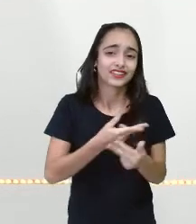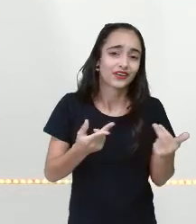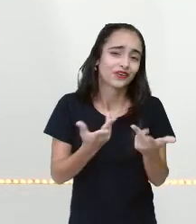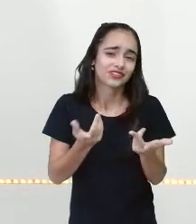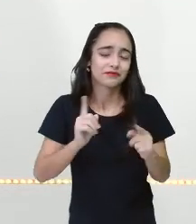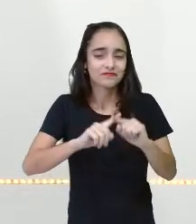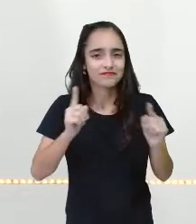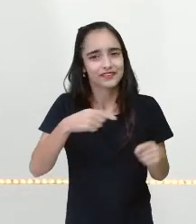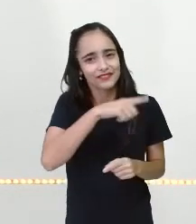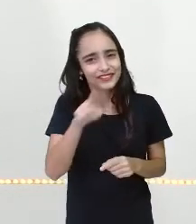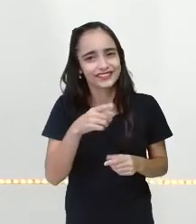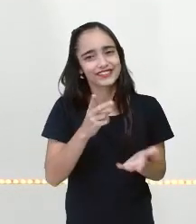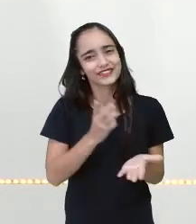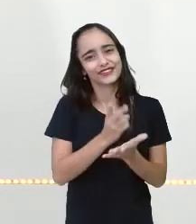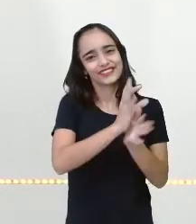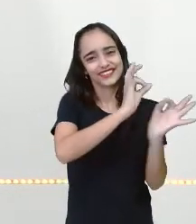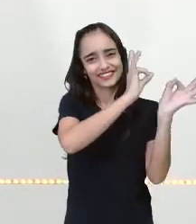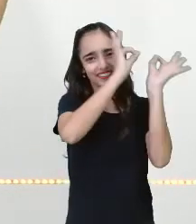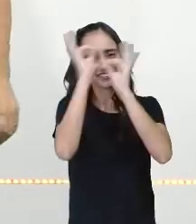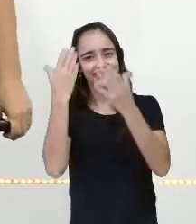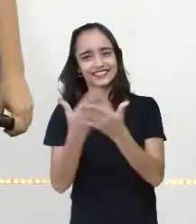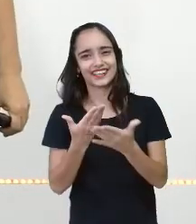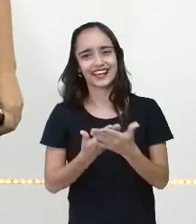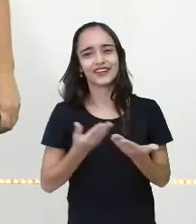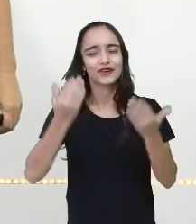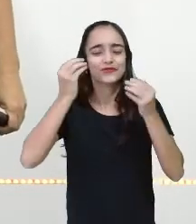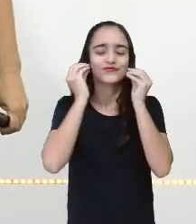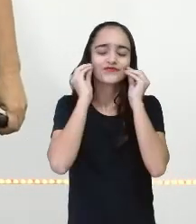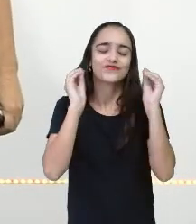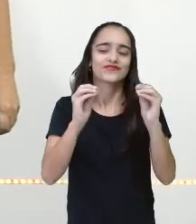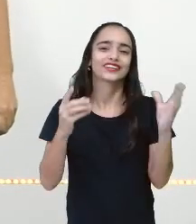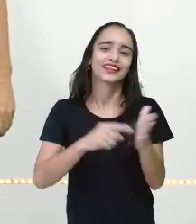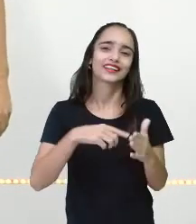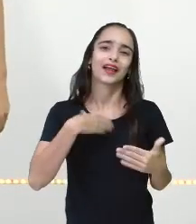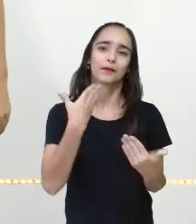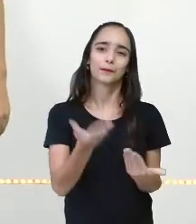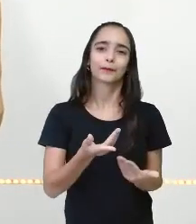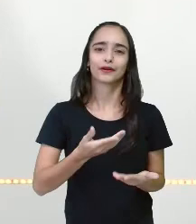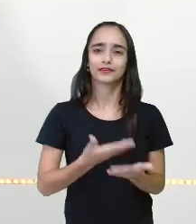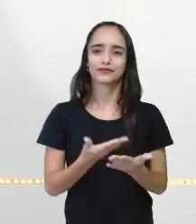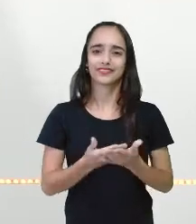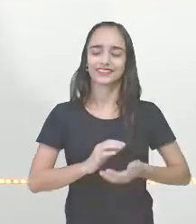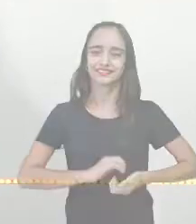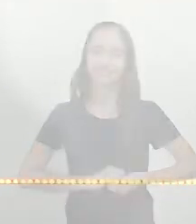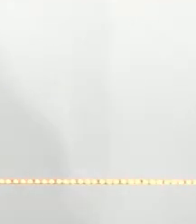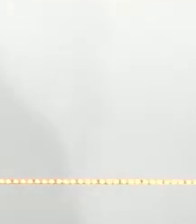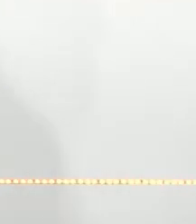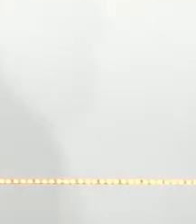assistindo a aula com a gente. Quero agradecer a todo mundo que estava aqui. Beijão, até a próxima. Tchau, tchau.